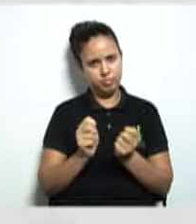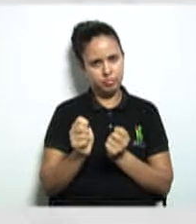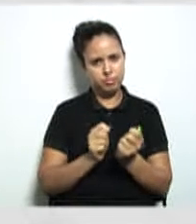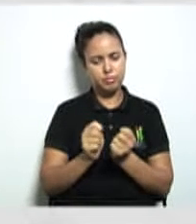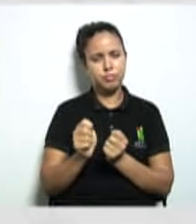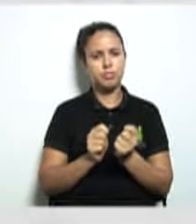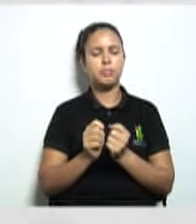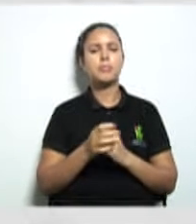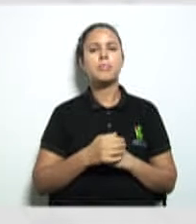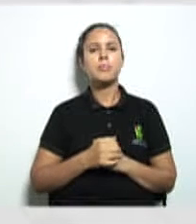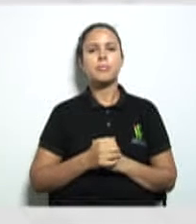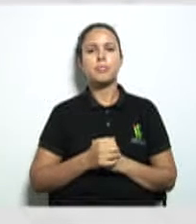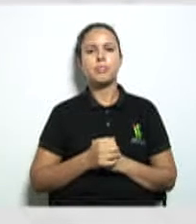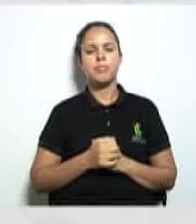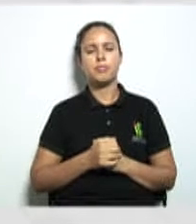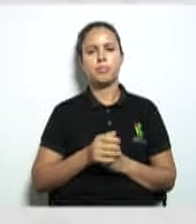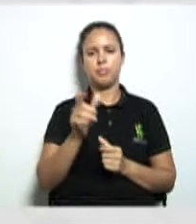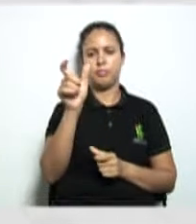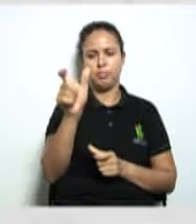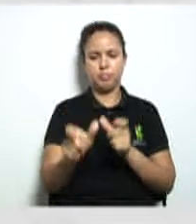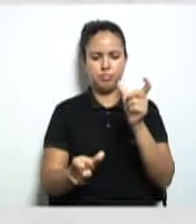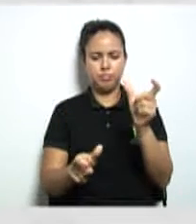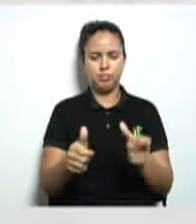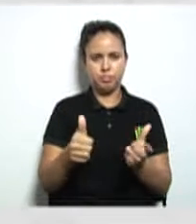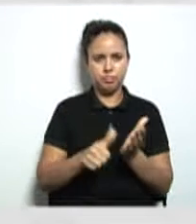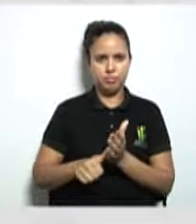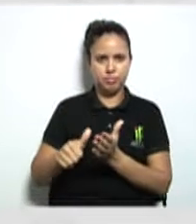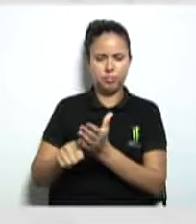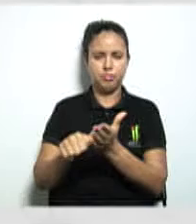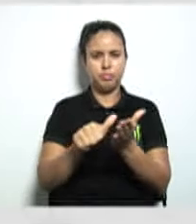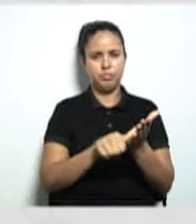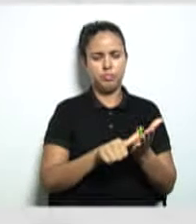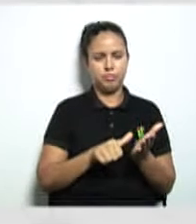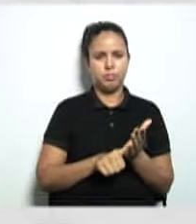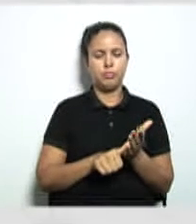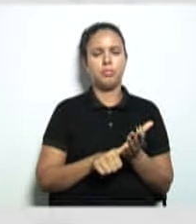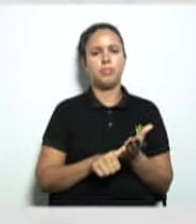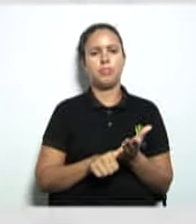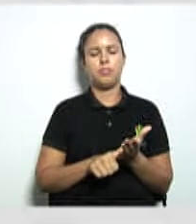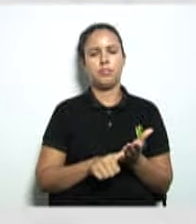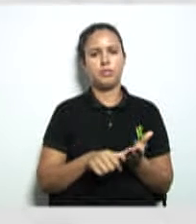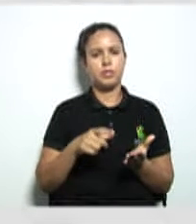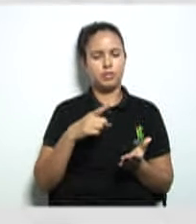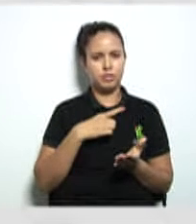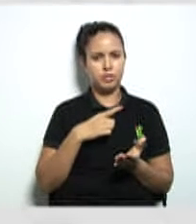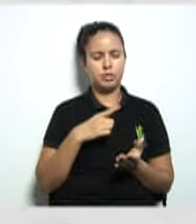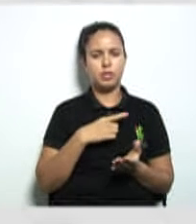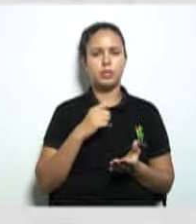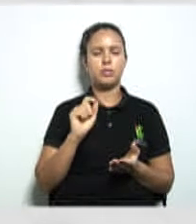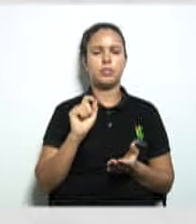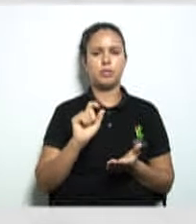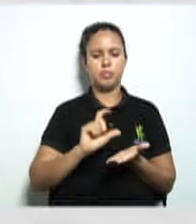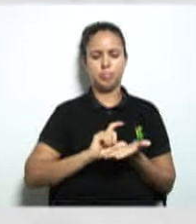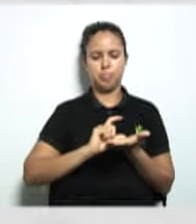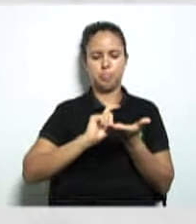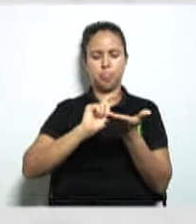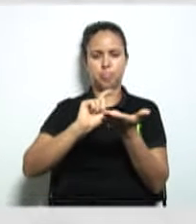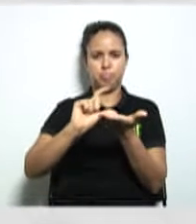lá. Os membros recebem habitualmente, se houver uma